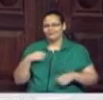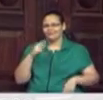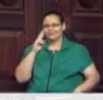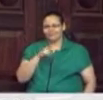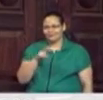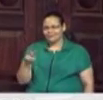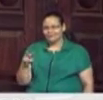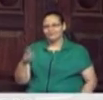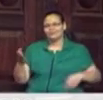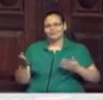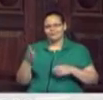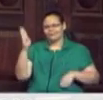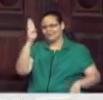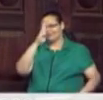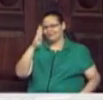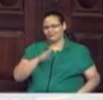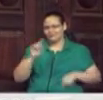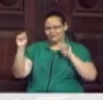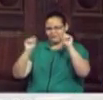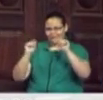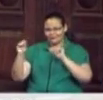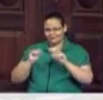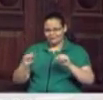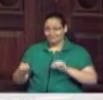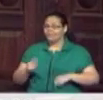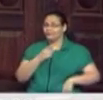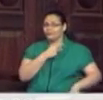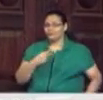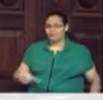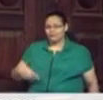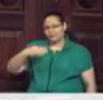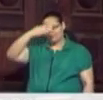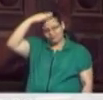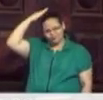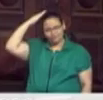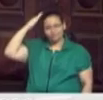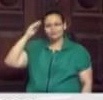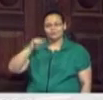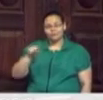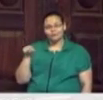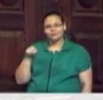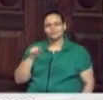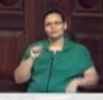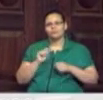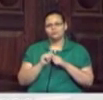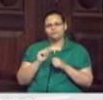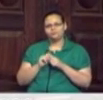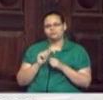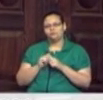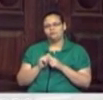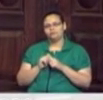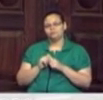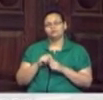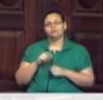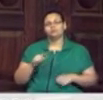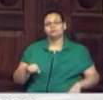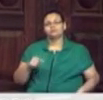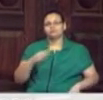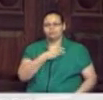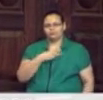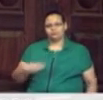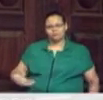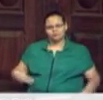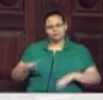assistindo no plano nacional, onde o presidente da República faz lobby para que um ministro